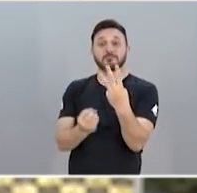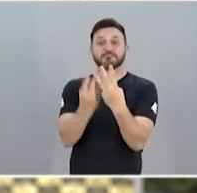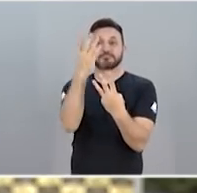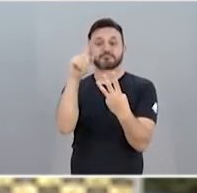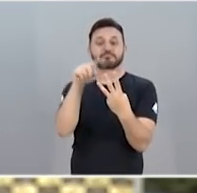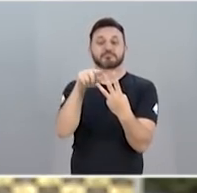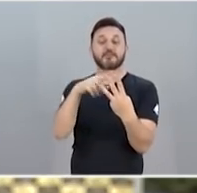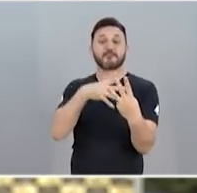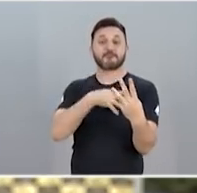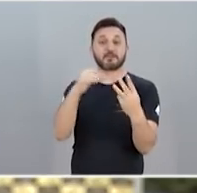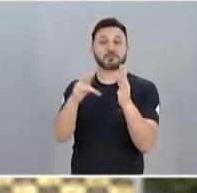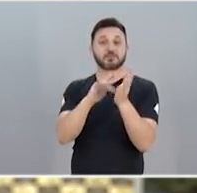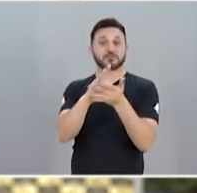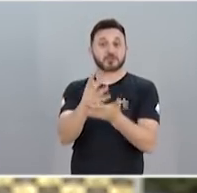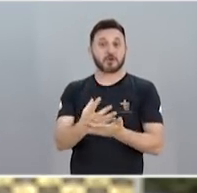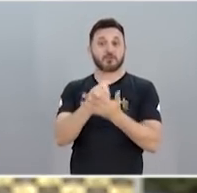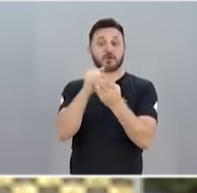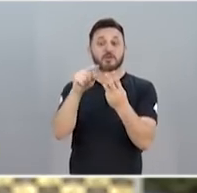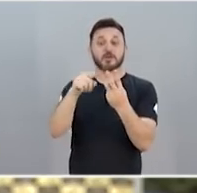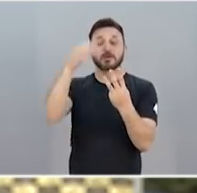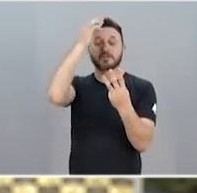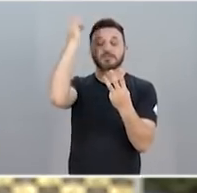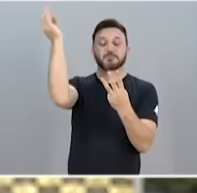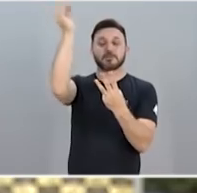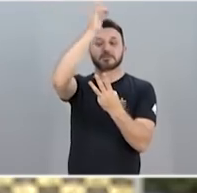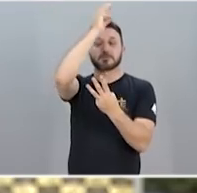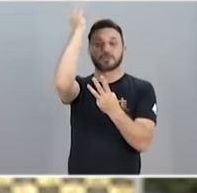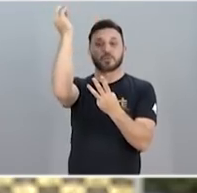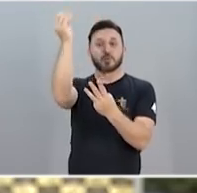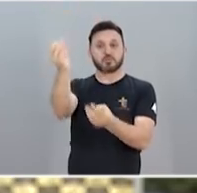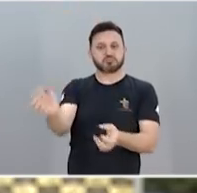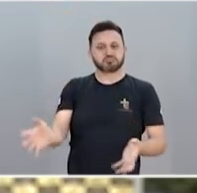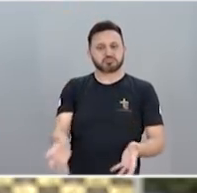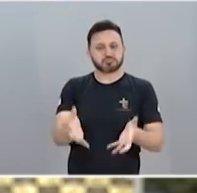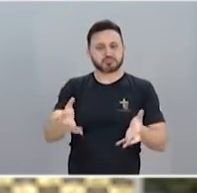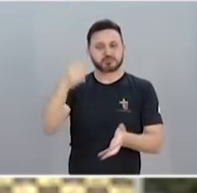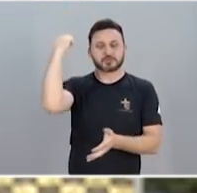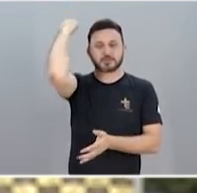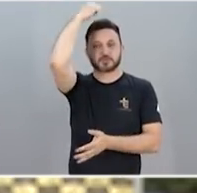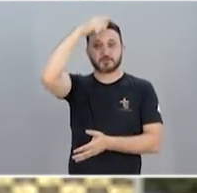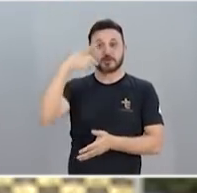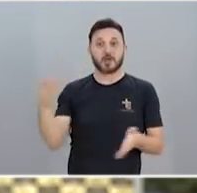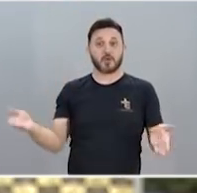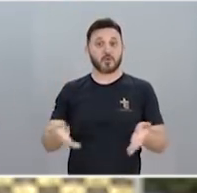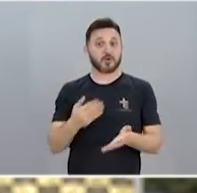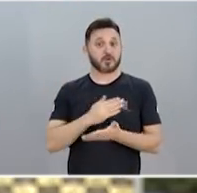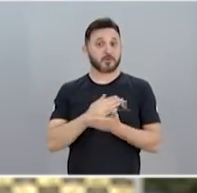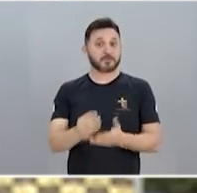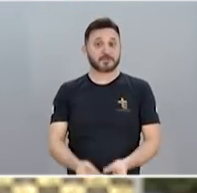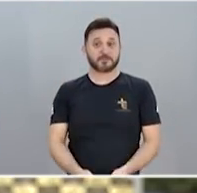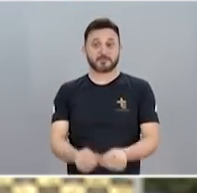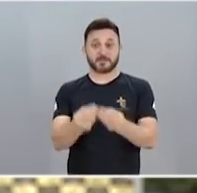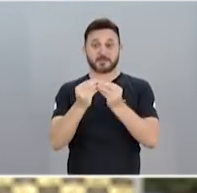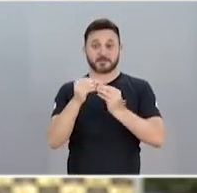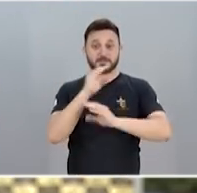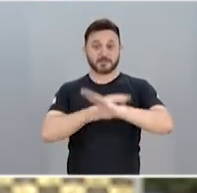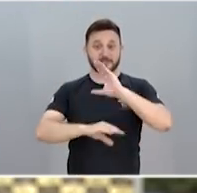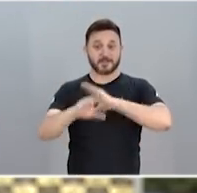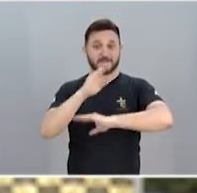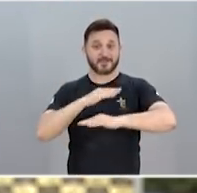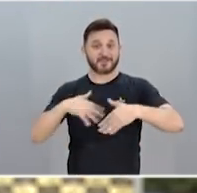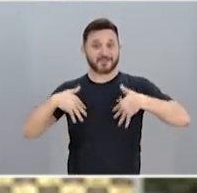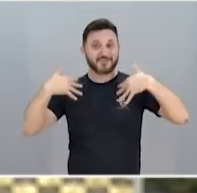o Filho que nos redimiu e o Espírito Santo que nos santifica. Fiquemos em pé e iniciemos com